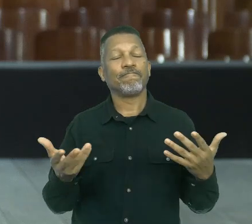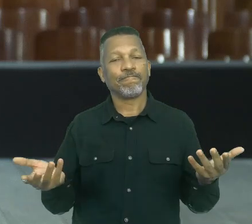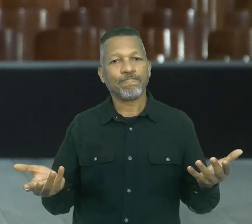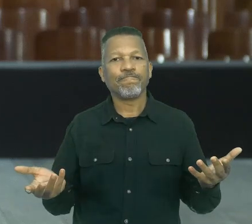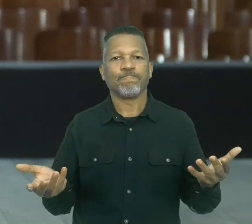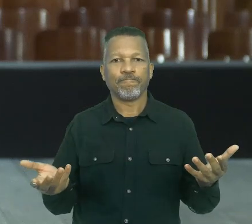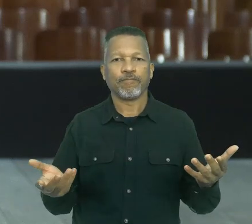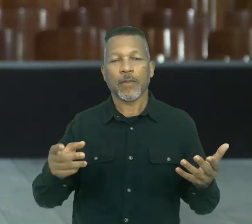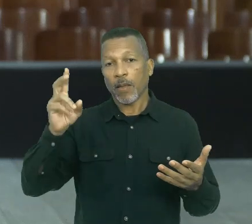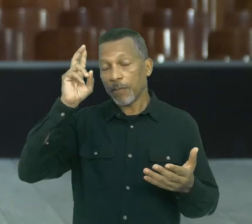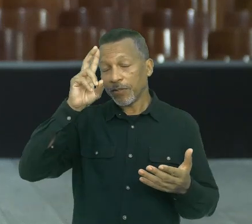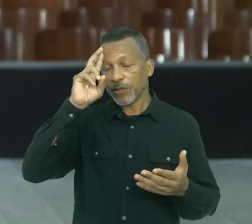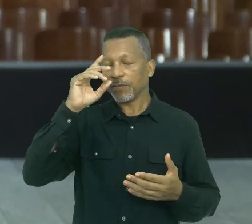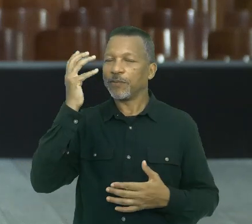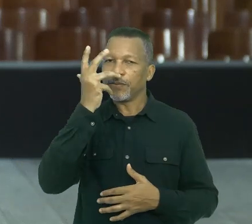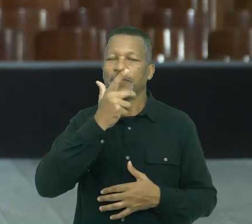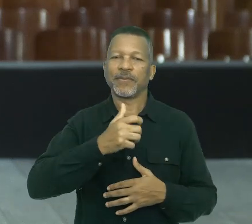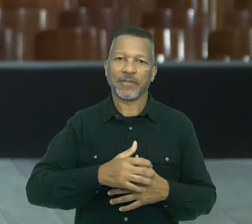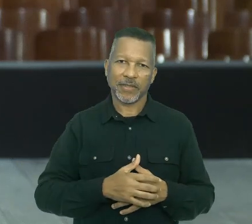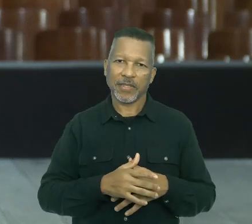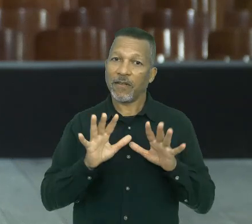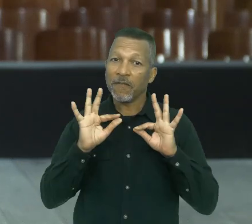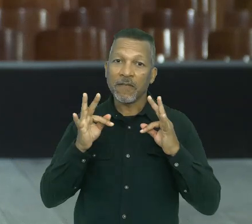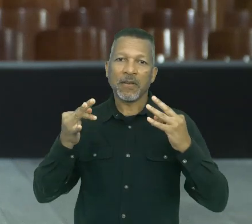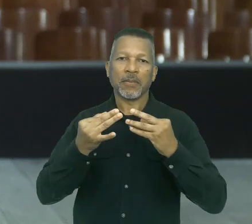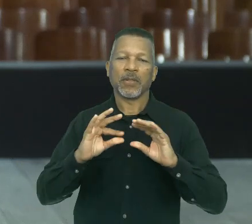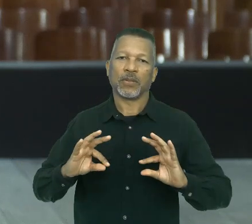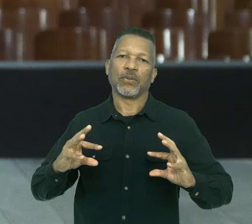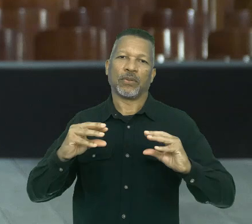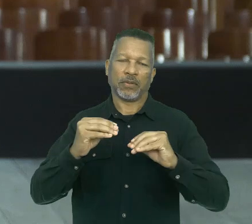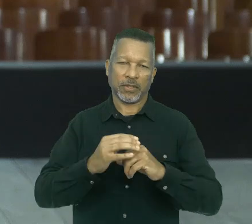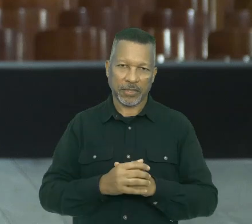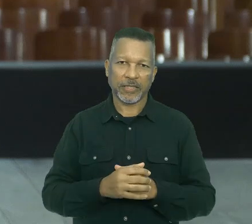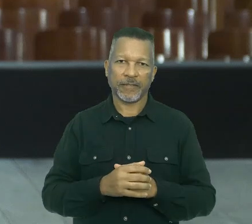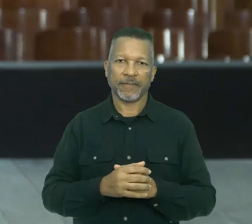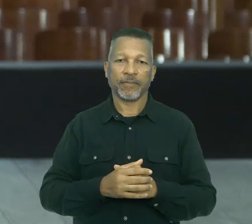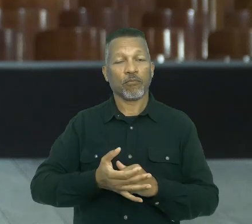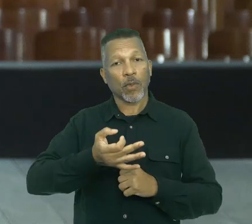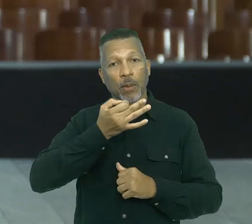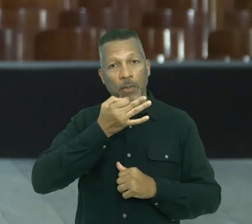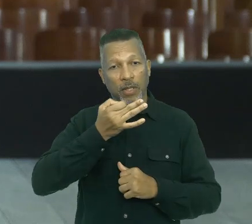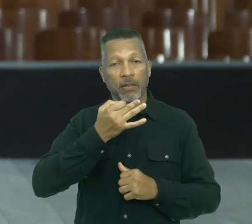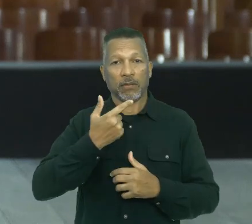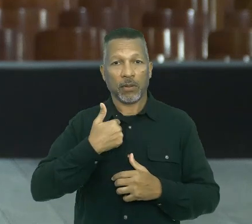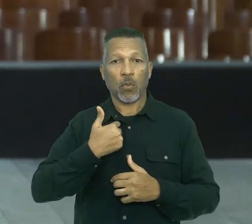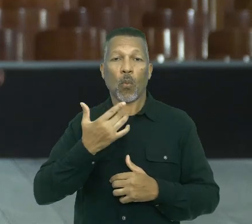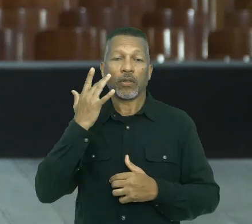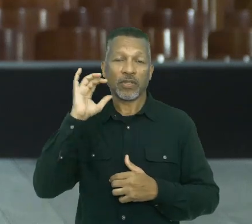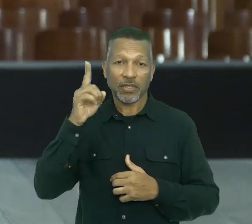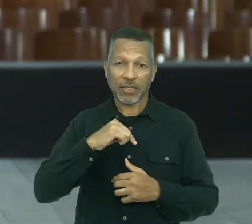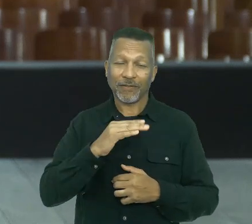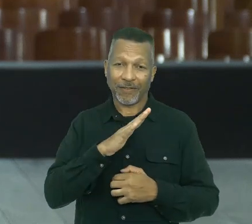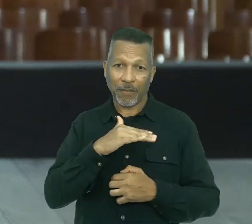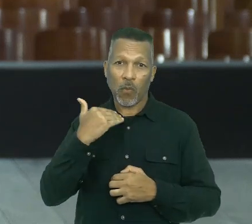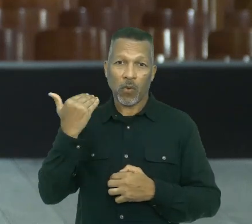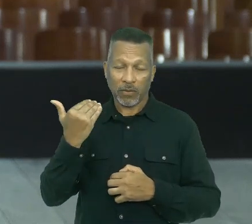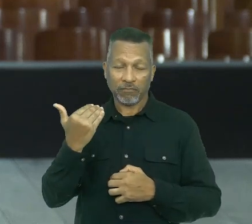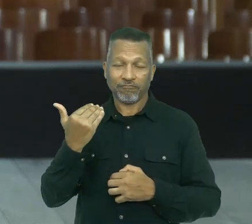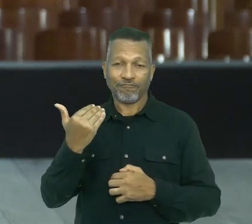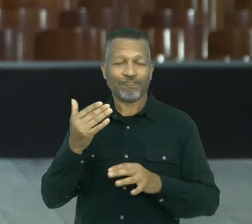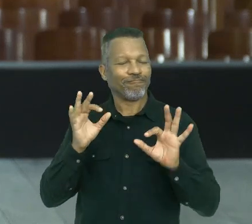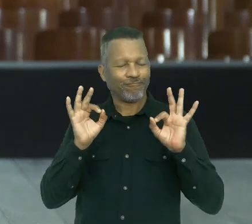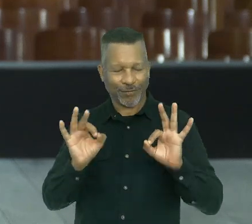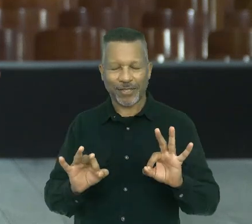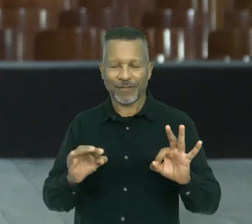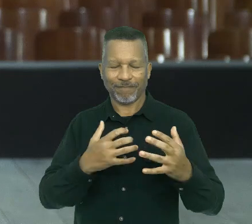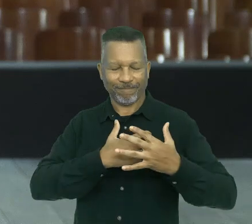Então, é uma história muito linda da família, né? Eu acho que se eu tiver que me despedir da terra, eu sei que eu vou me despedir